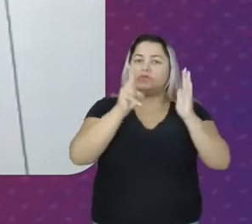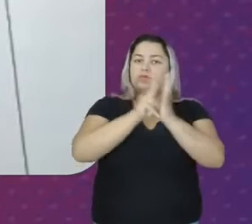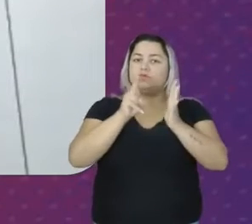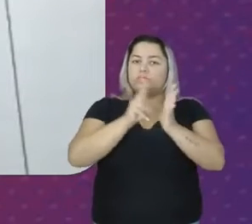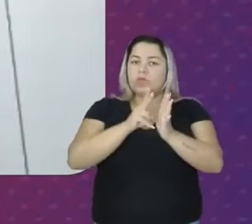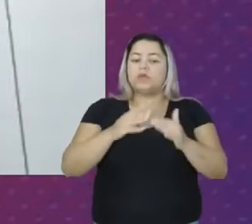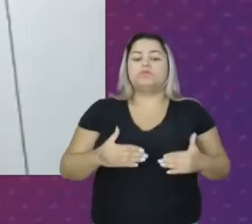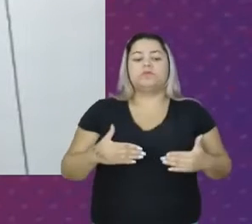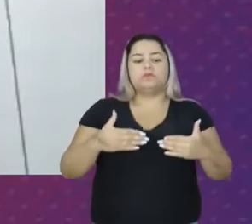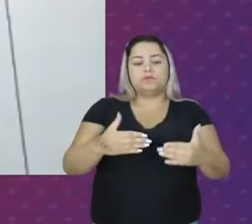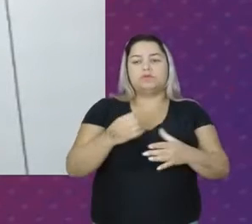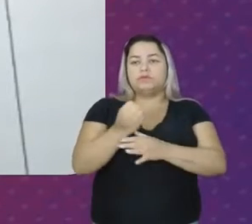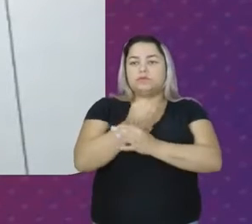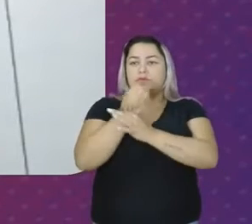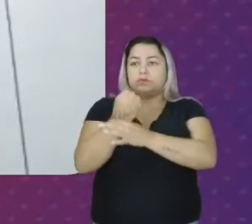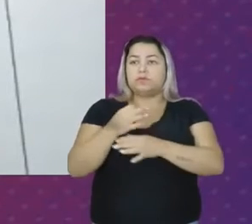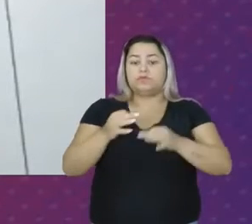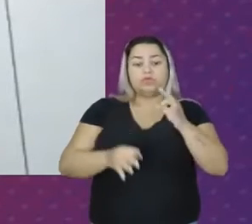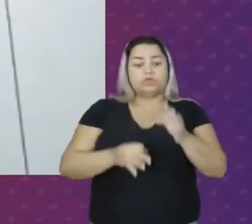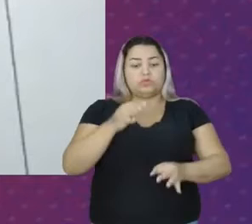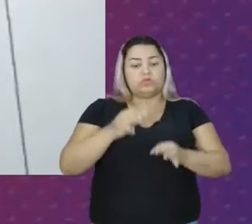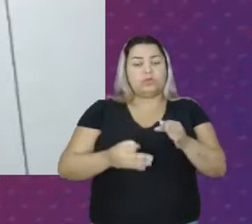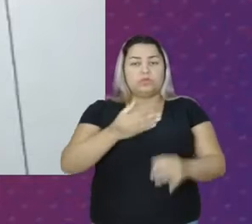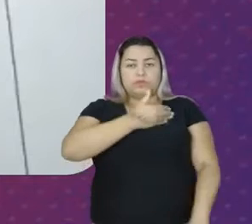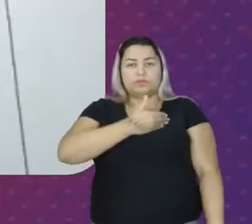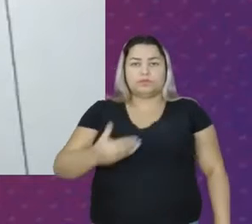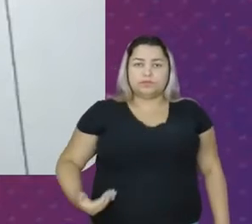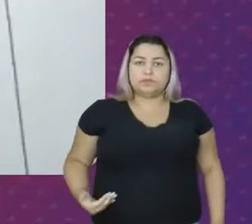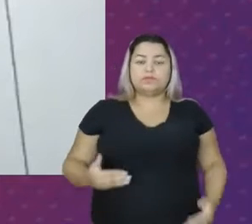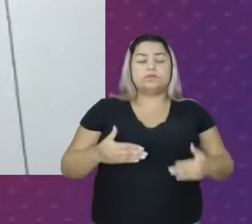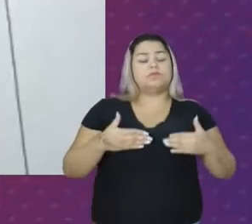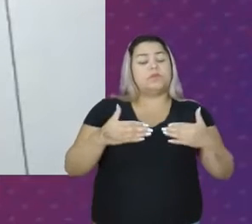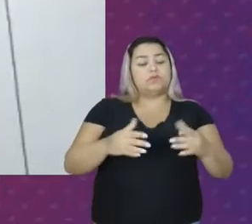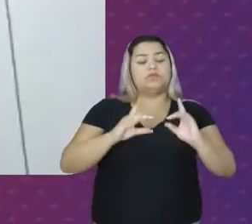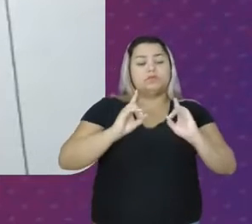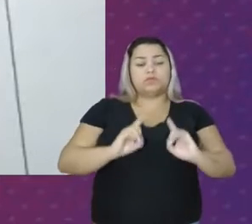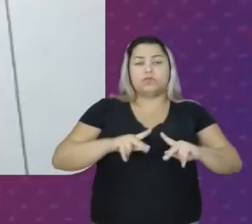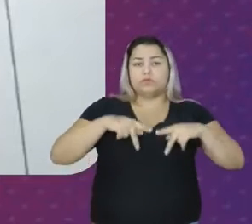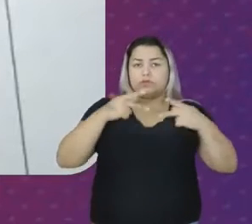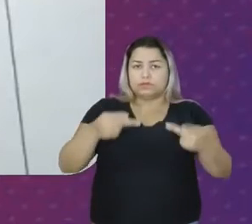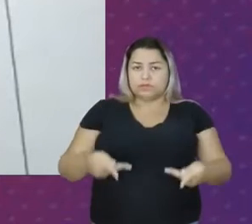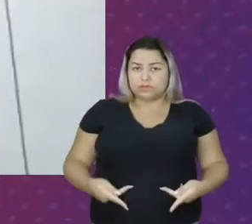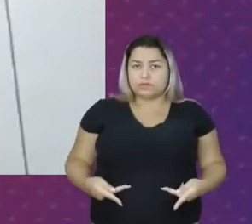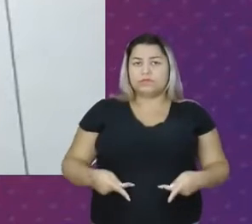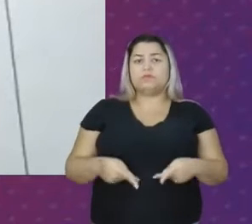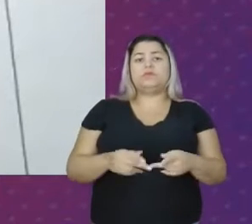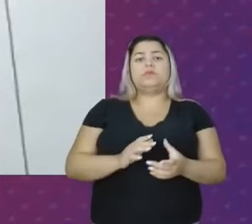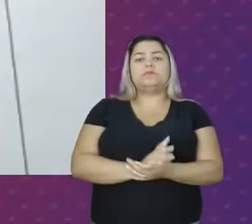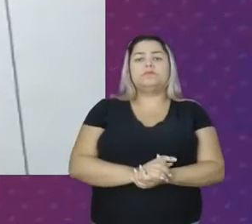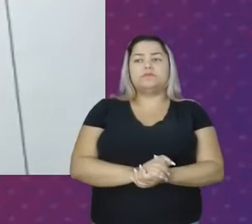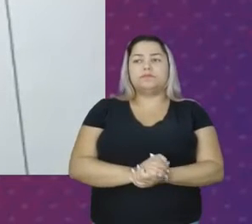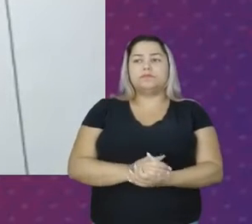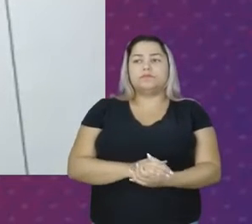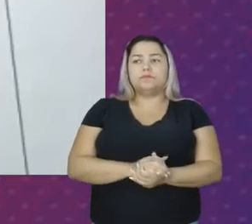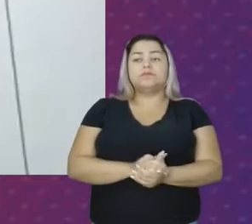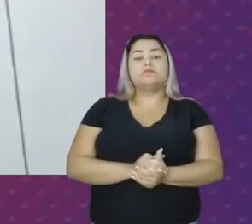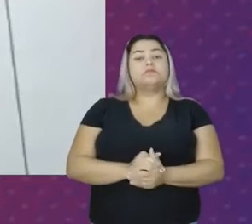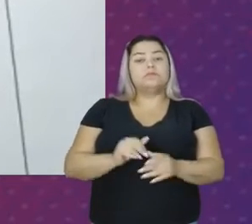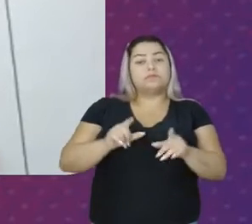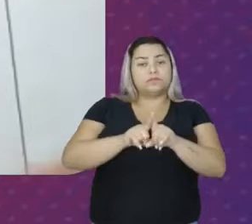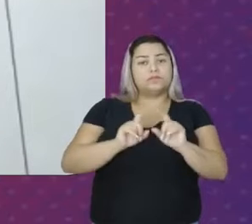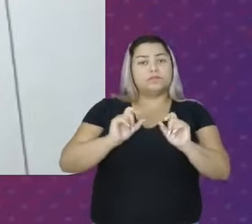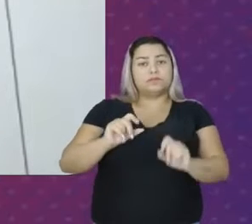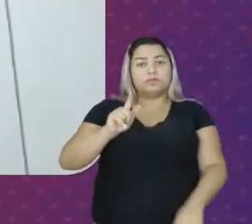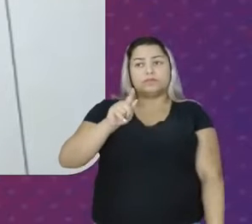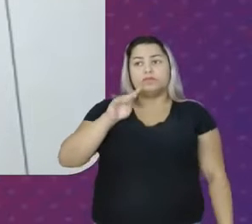da Segurança, da Justiça e Segurança Pública e Ministério dos Direitos Humanos e da Cidadania. Então, esse GTI